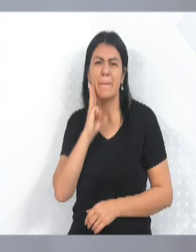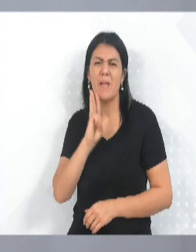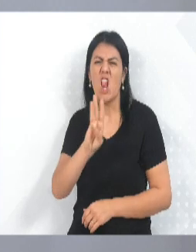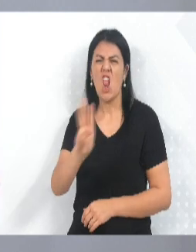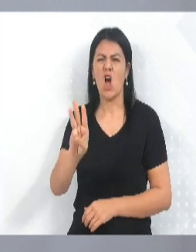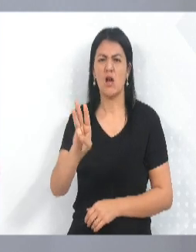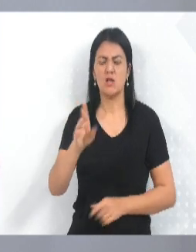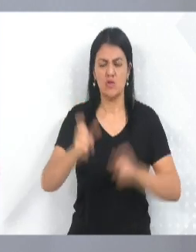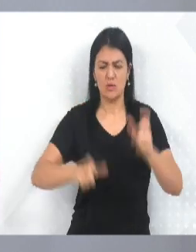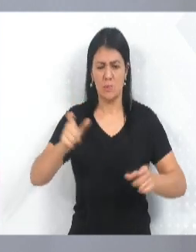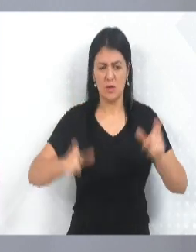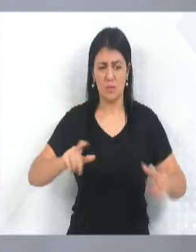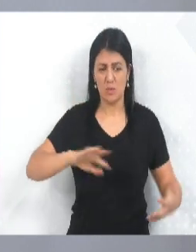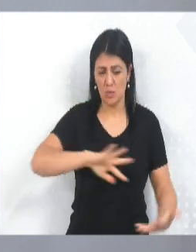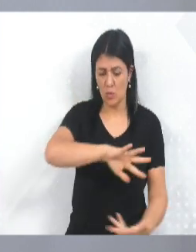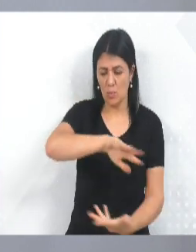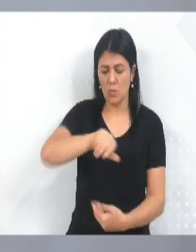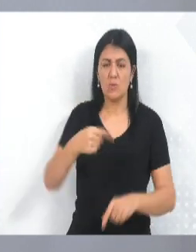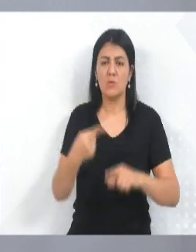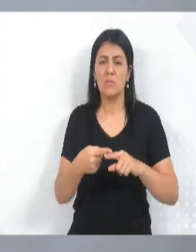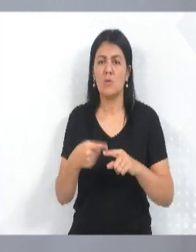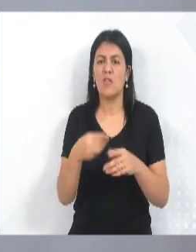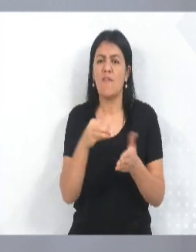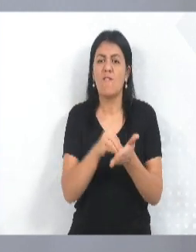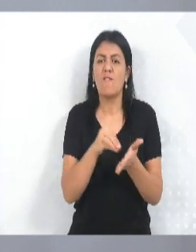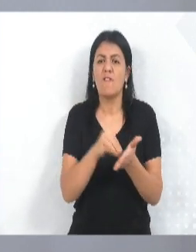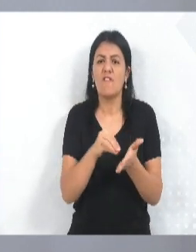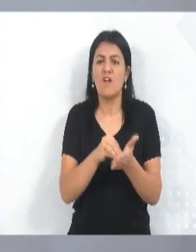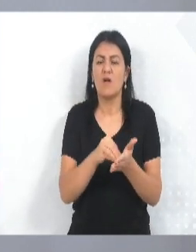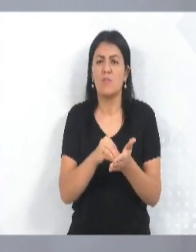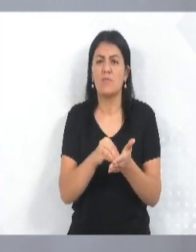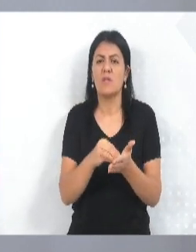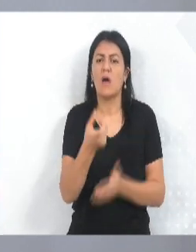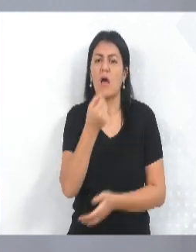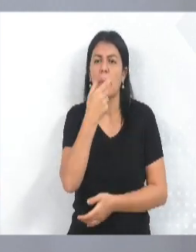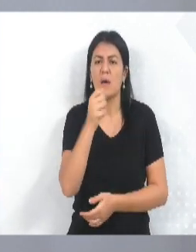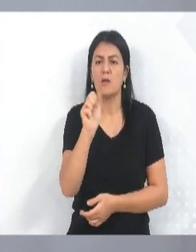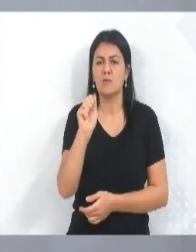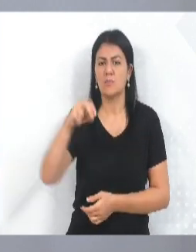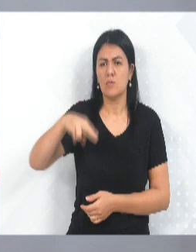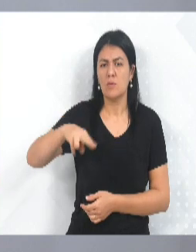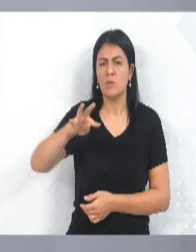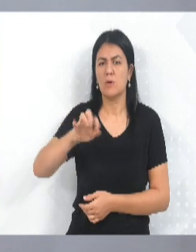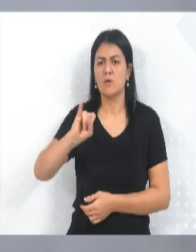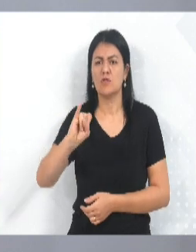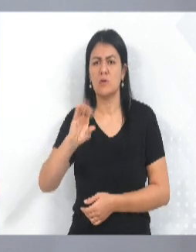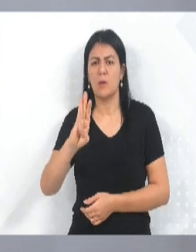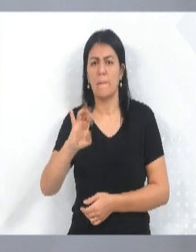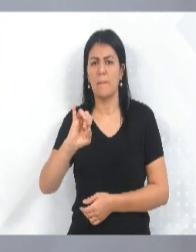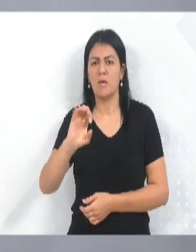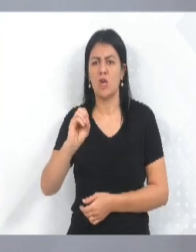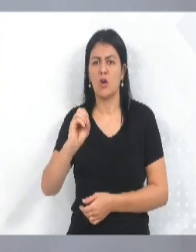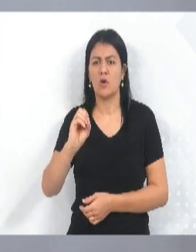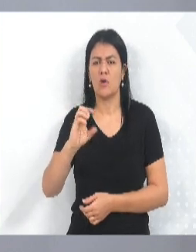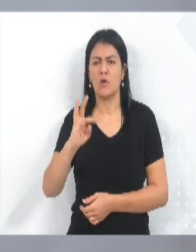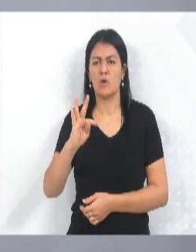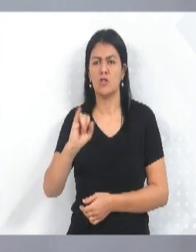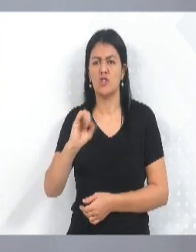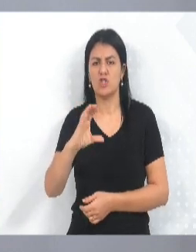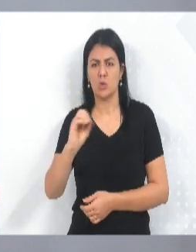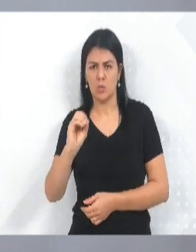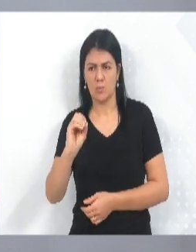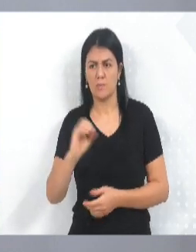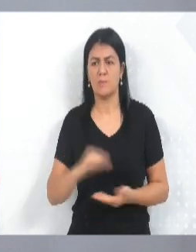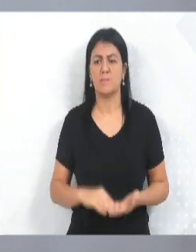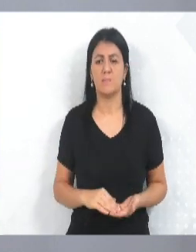antibiótico esses números são antes da pandemia eu acredito que creio